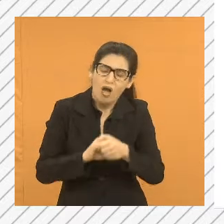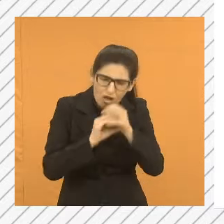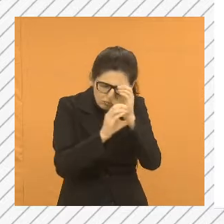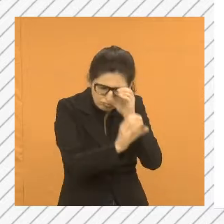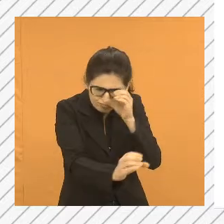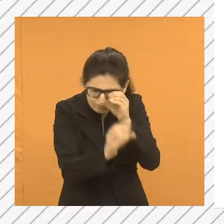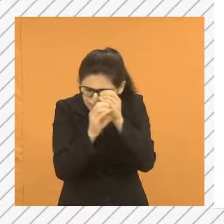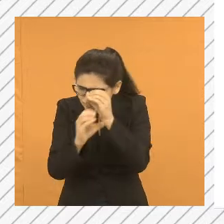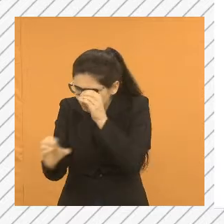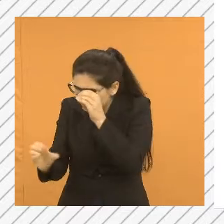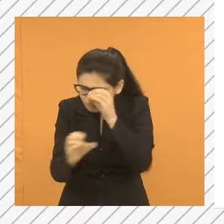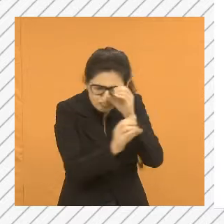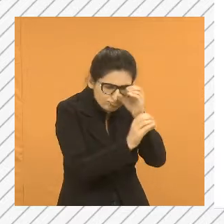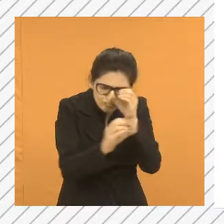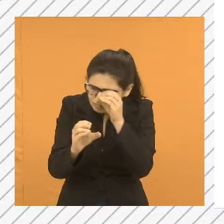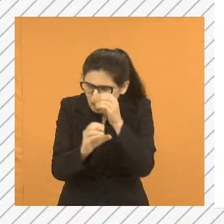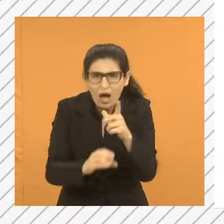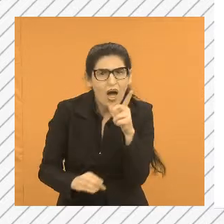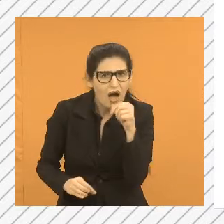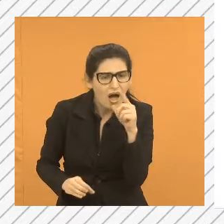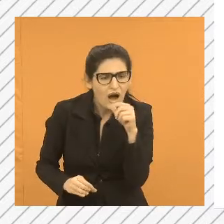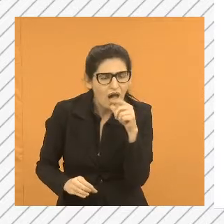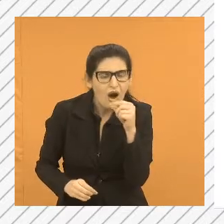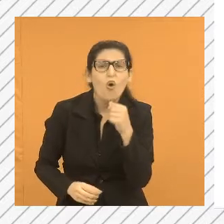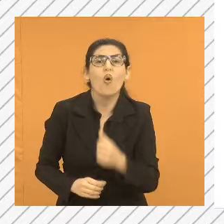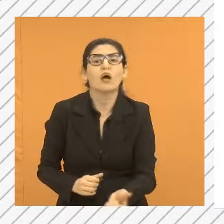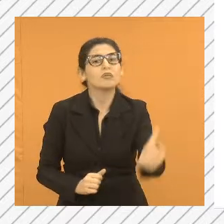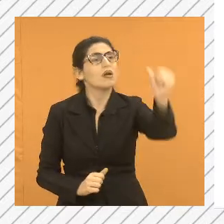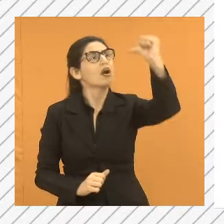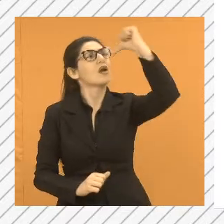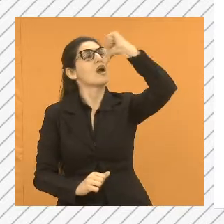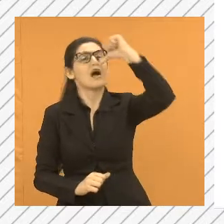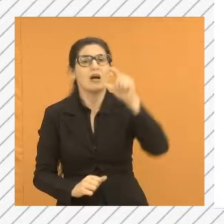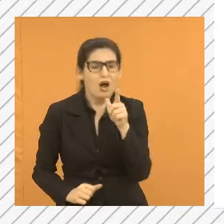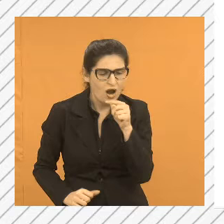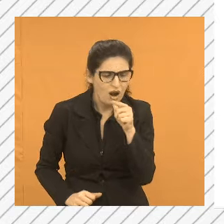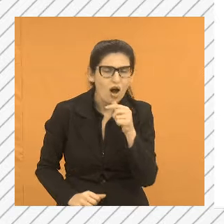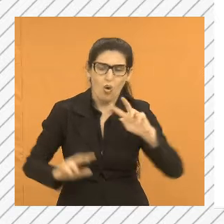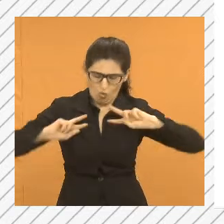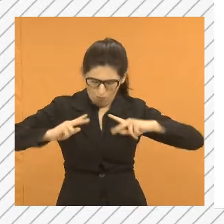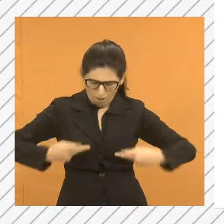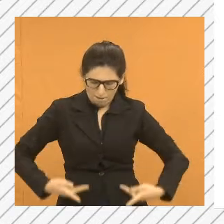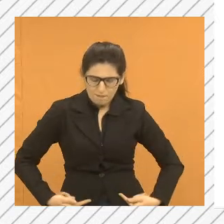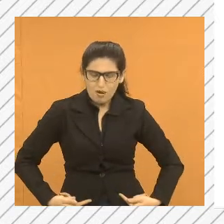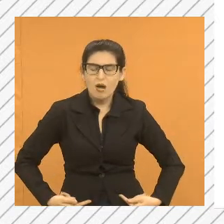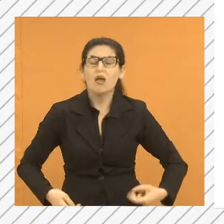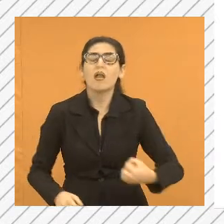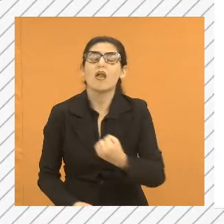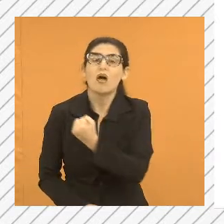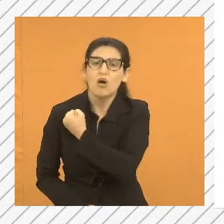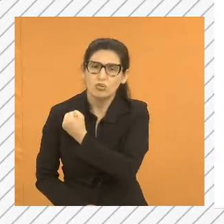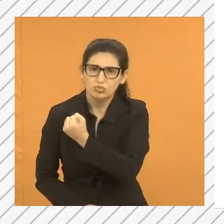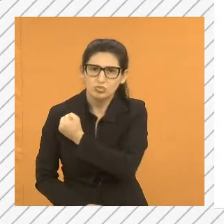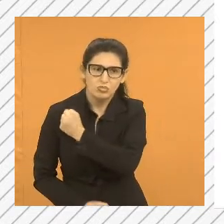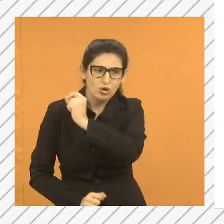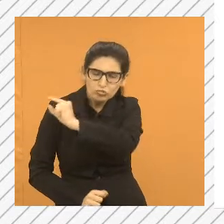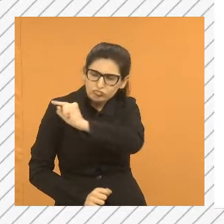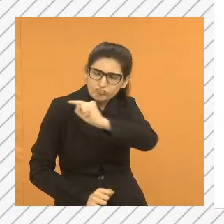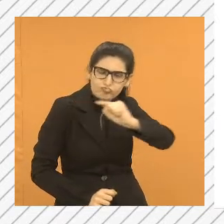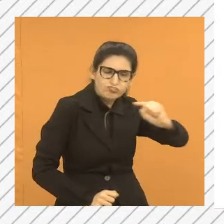análise da vigilância de qualidade de água para consumo humano. Esse número vem se mantendo estável